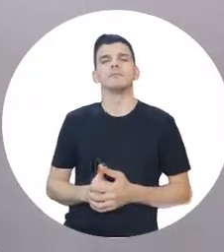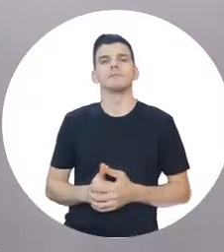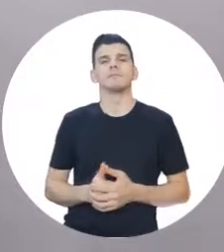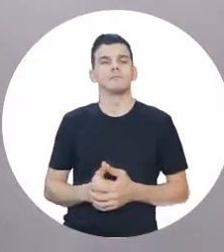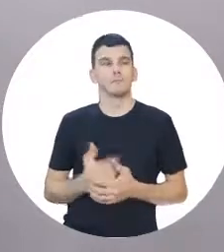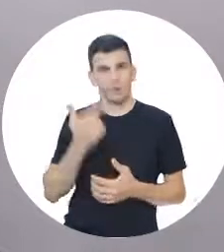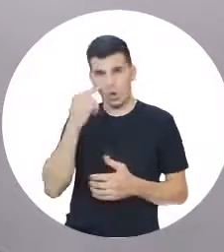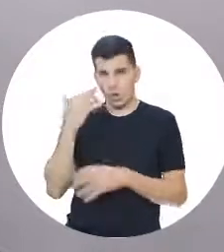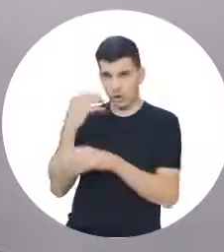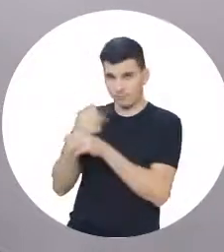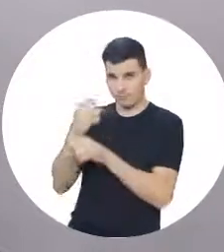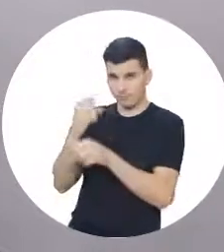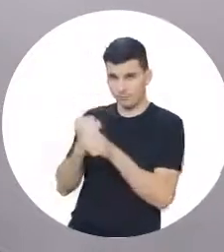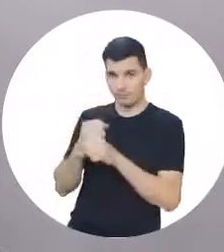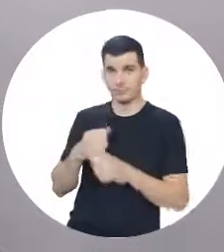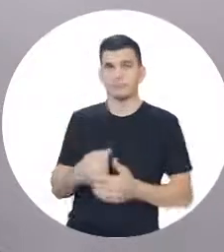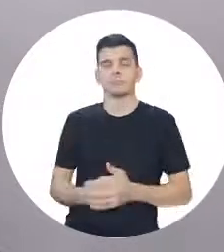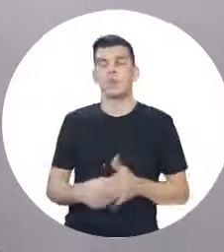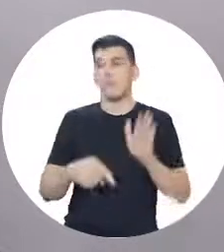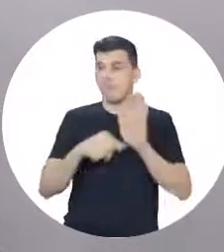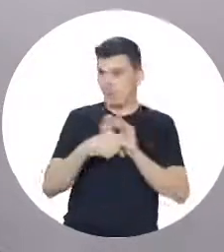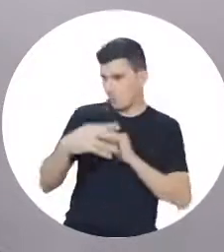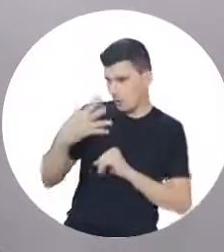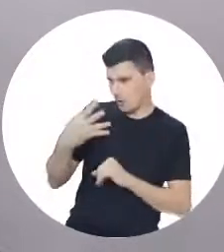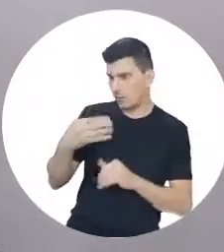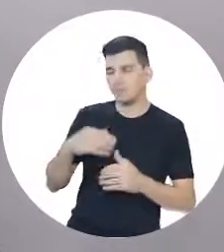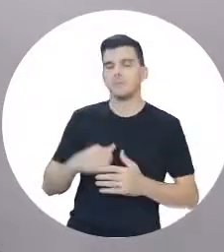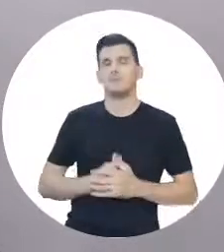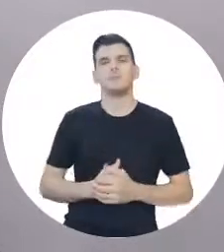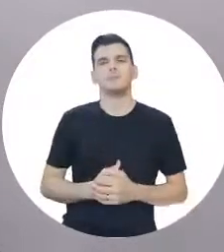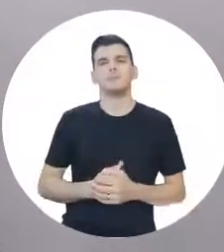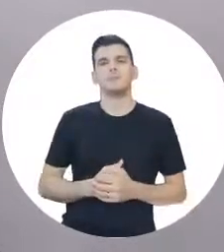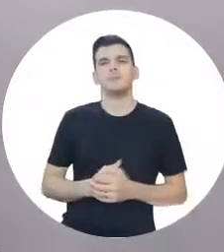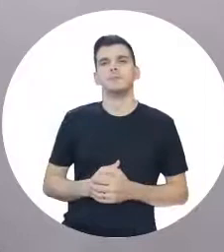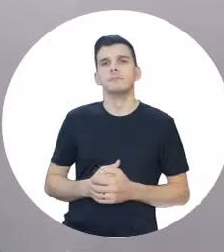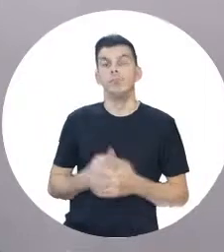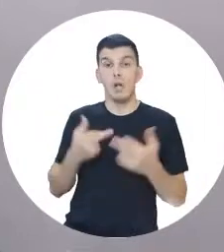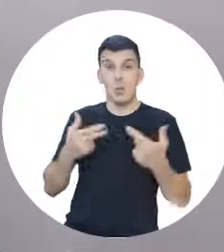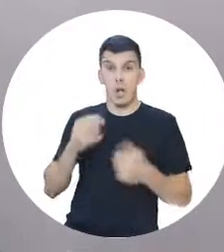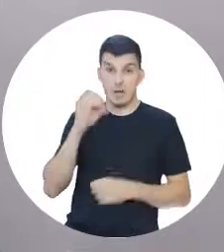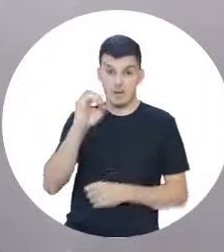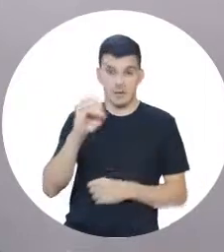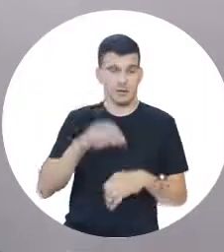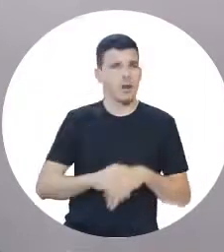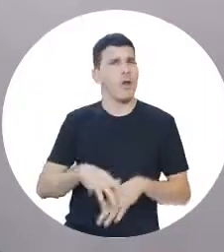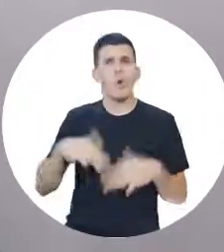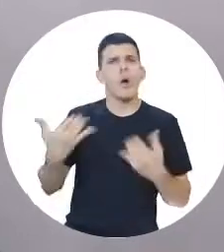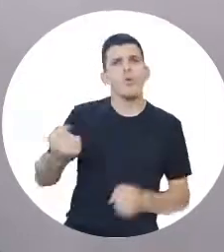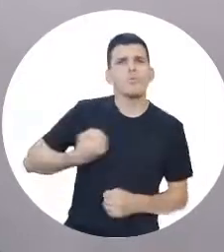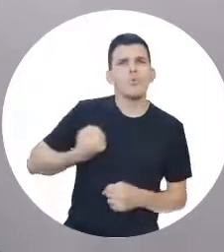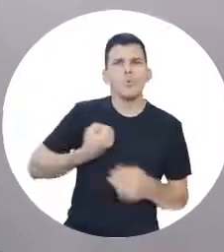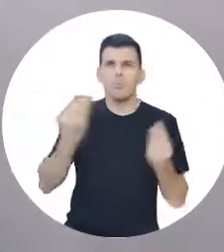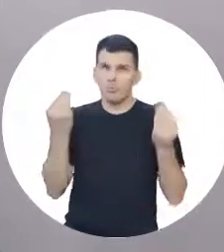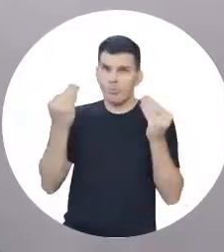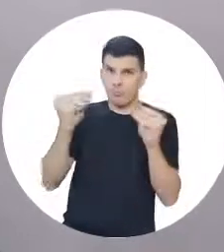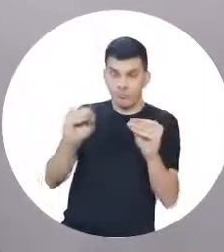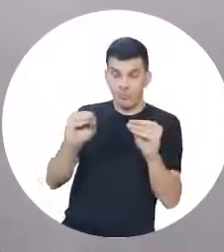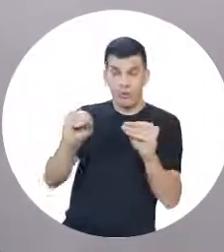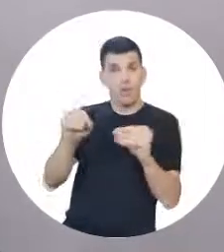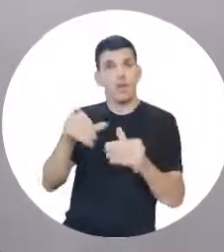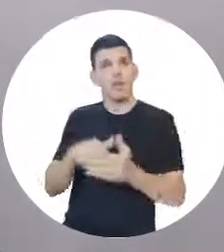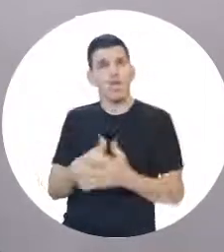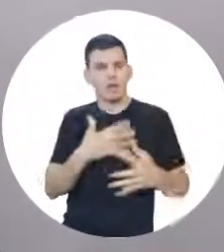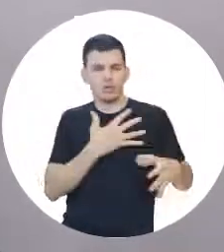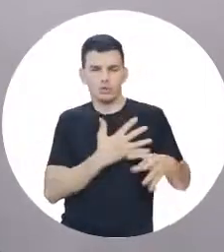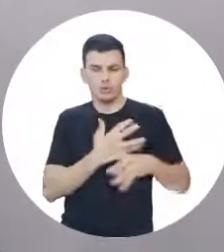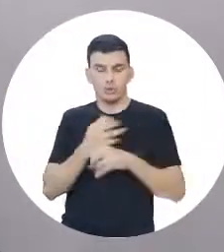Oxigênio menos 2. Menos 2 vezes 2 dá menos 4. Isso aqui é igual a zero. Qual o número que eu coloco aqui no